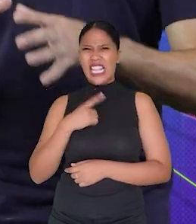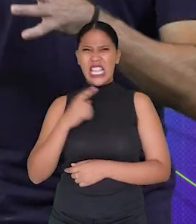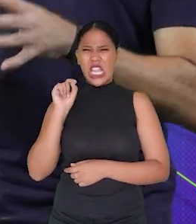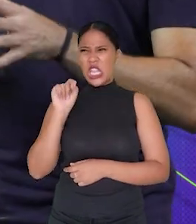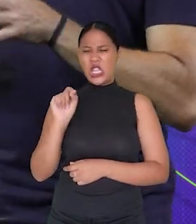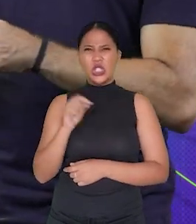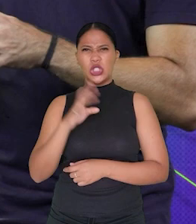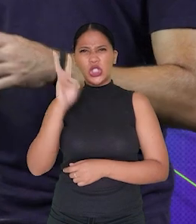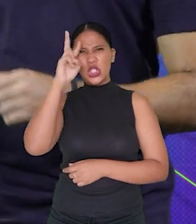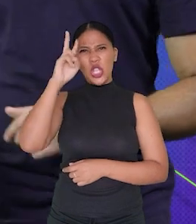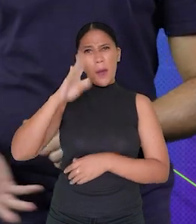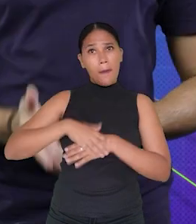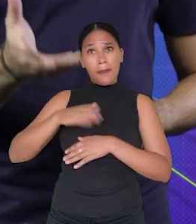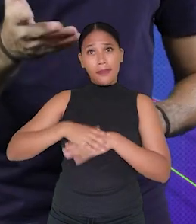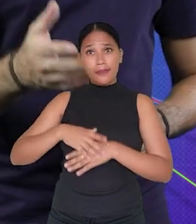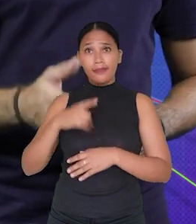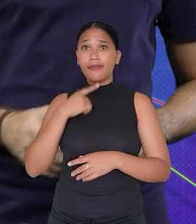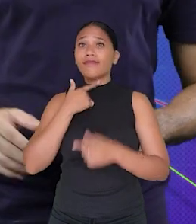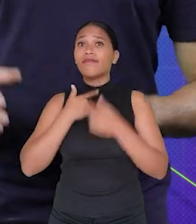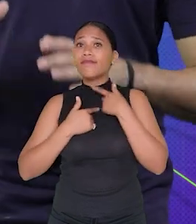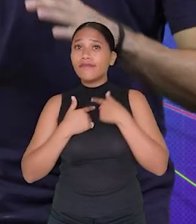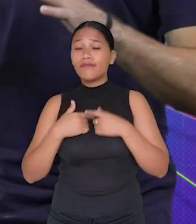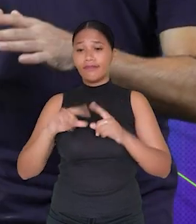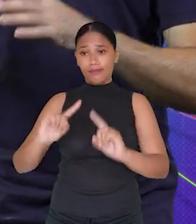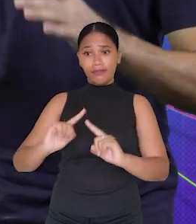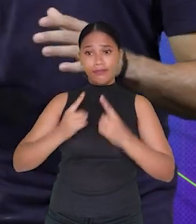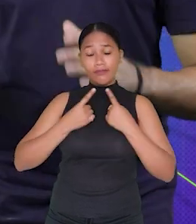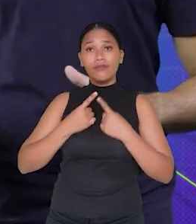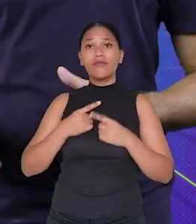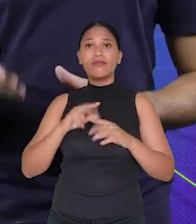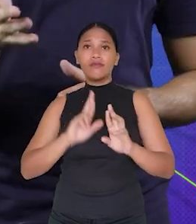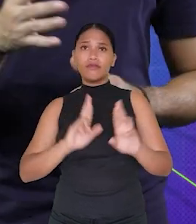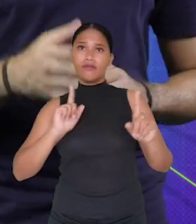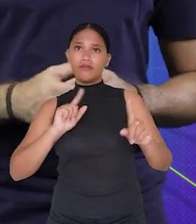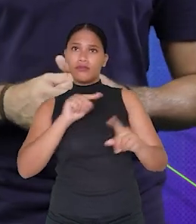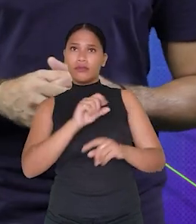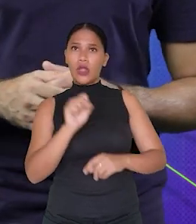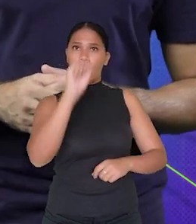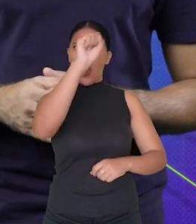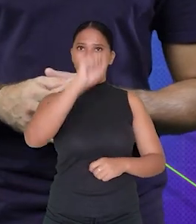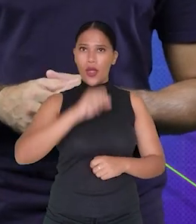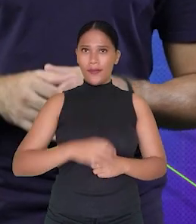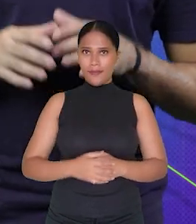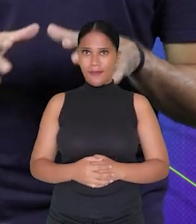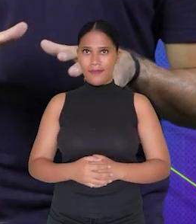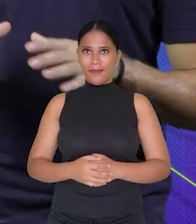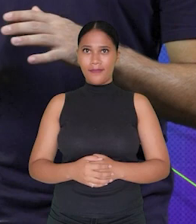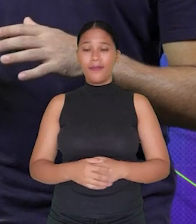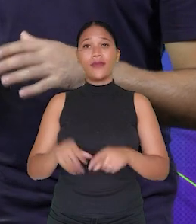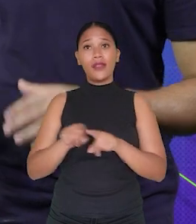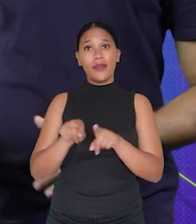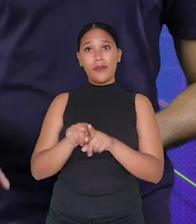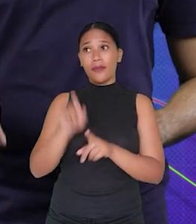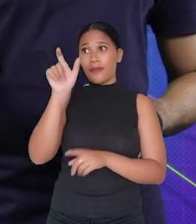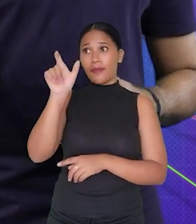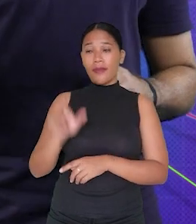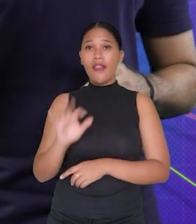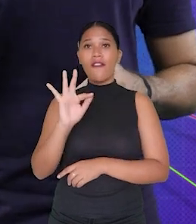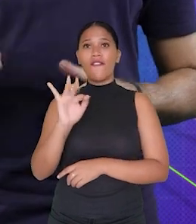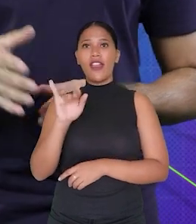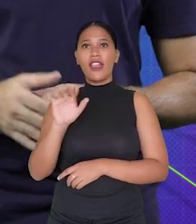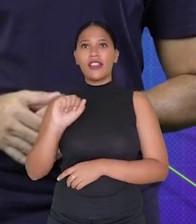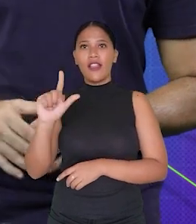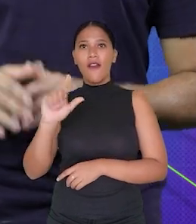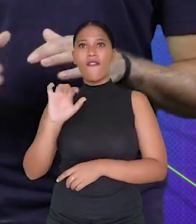e tem suas próprias motivações, objetivos e desafios distintos daquele do herói. Kefka Palazzo, Final